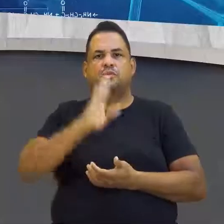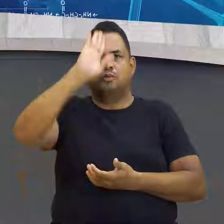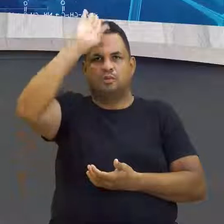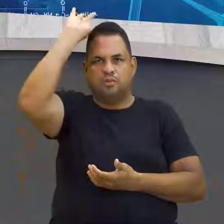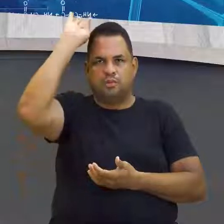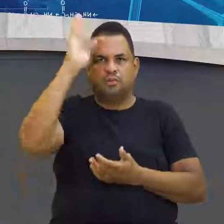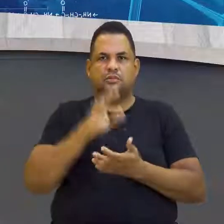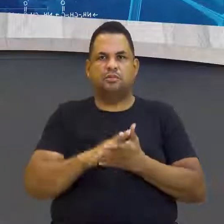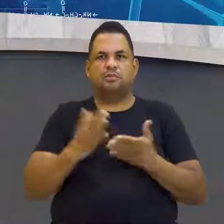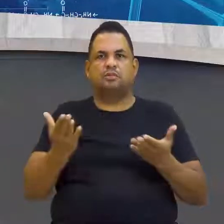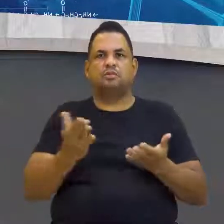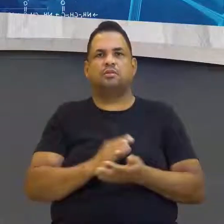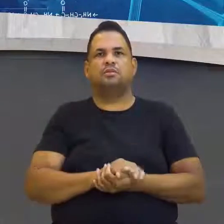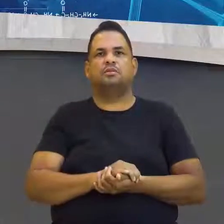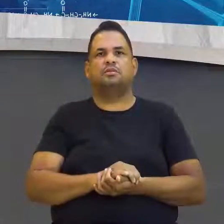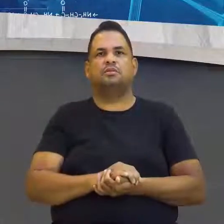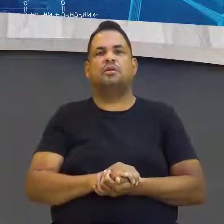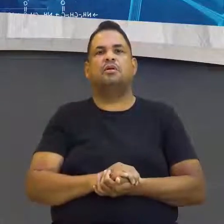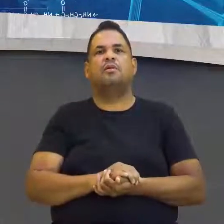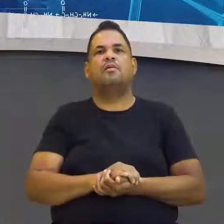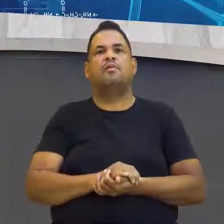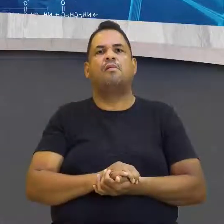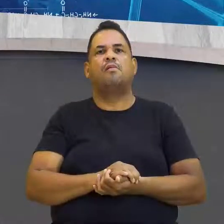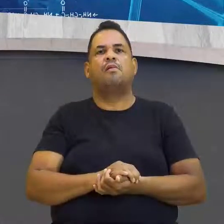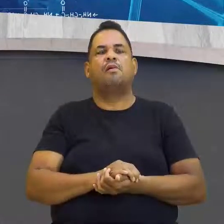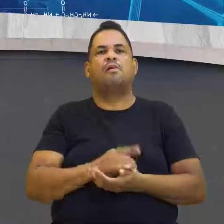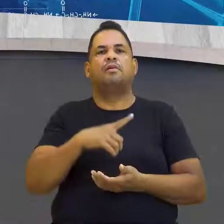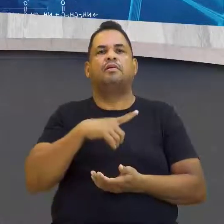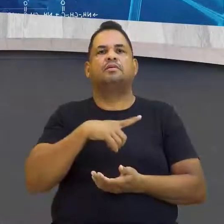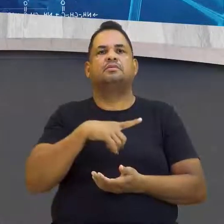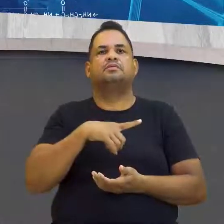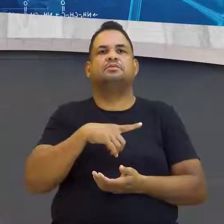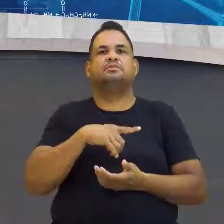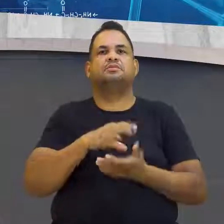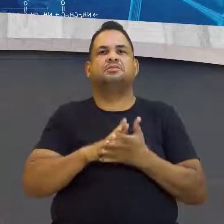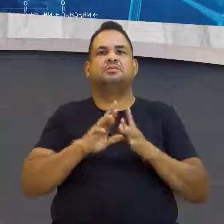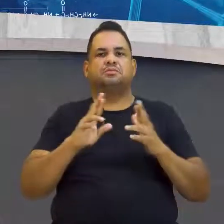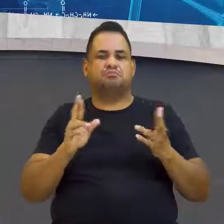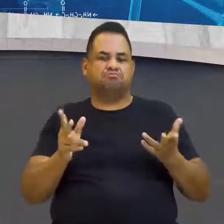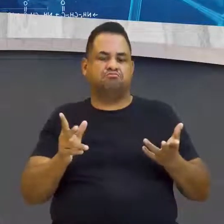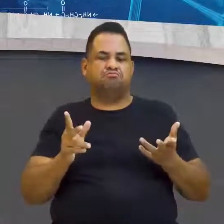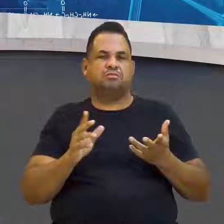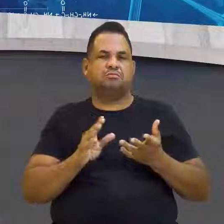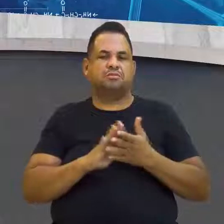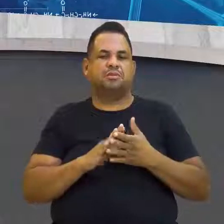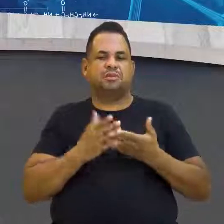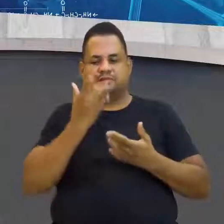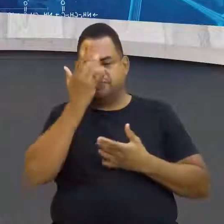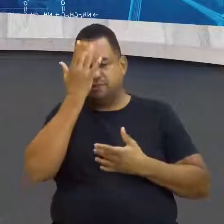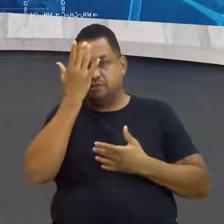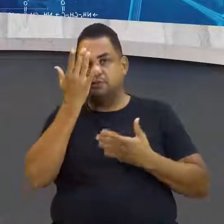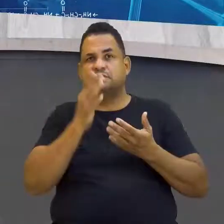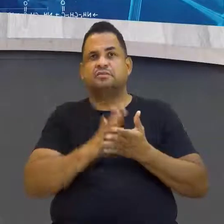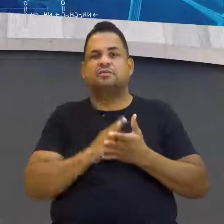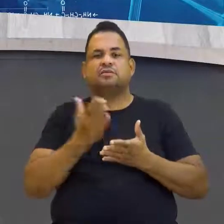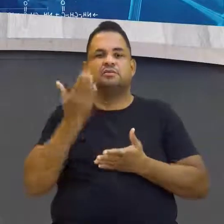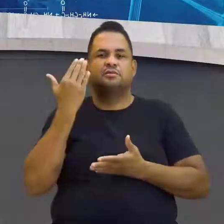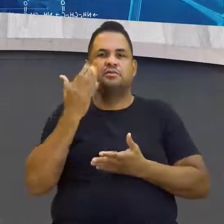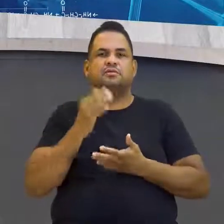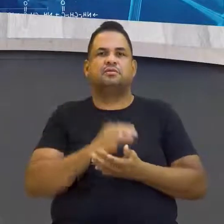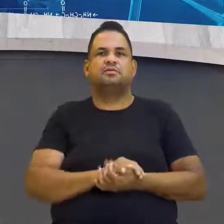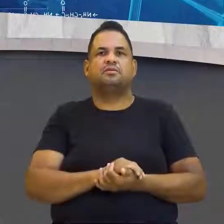né? Fazer a nomenclatura. Pelo menos tem menos burocracia do que as dos ácidos que a gente viu na aula anterior.